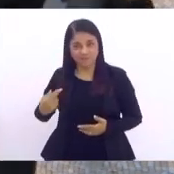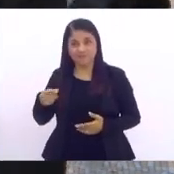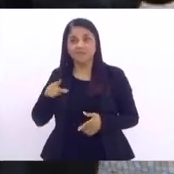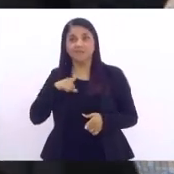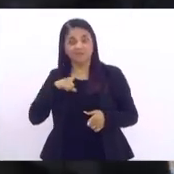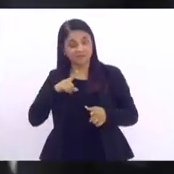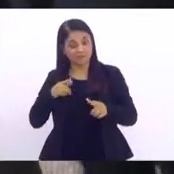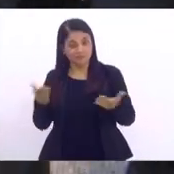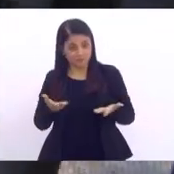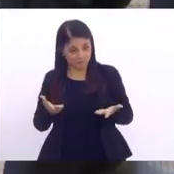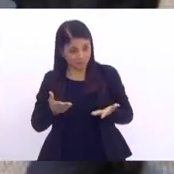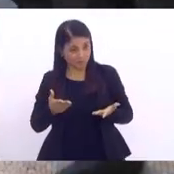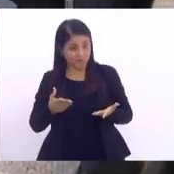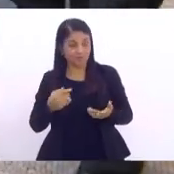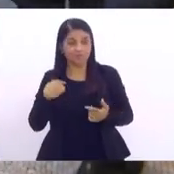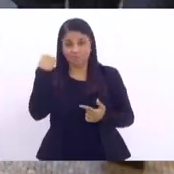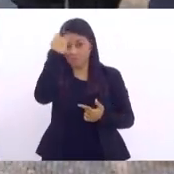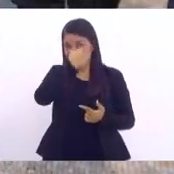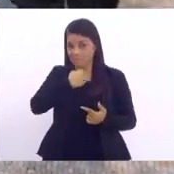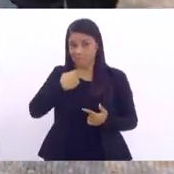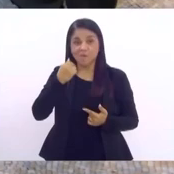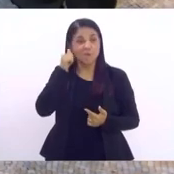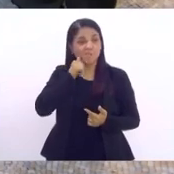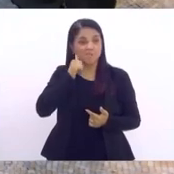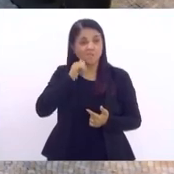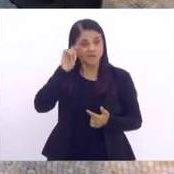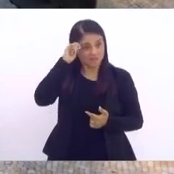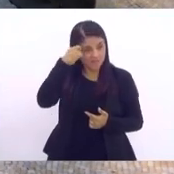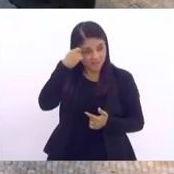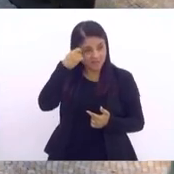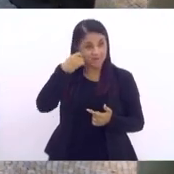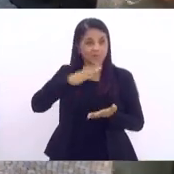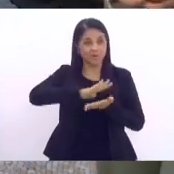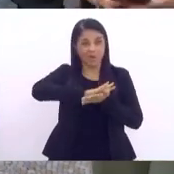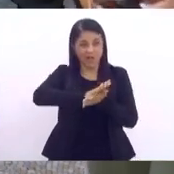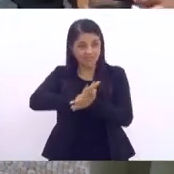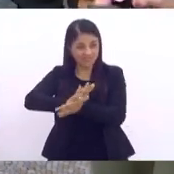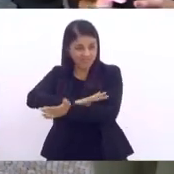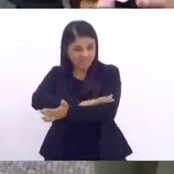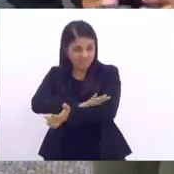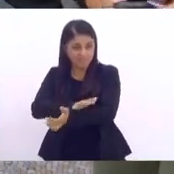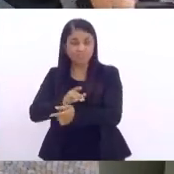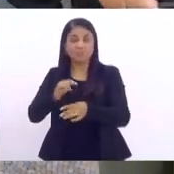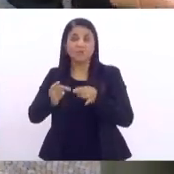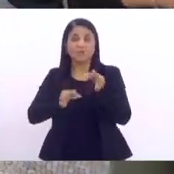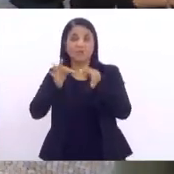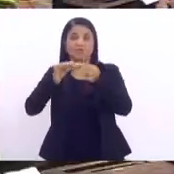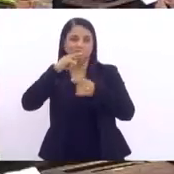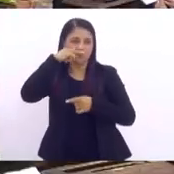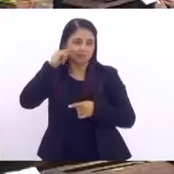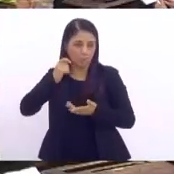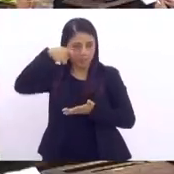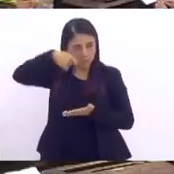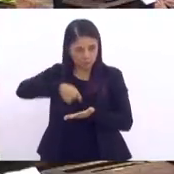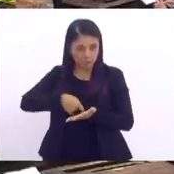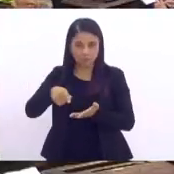reconhecida pelo racismo e pelo machismo dessa tecnologia. Fica aí o desafio lançado.